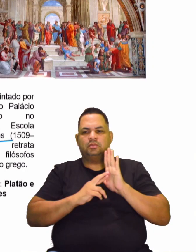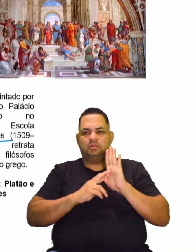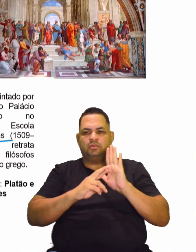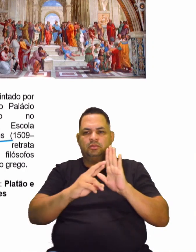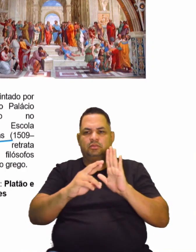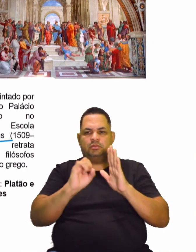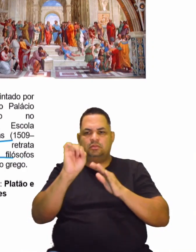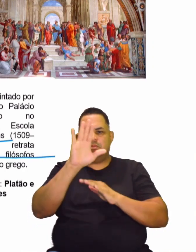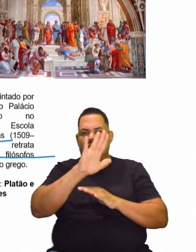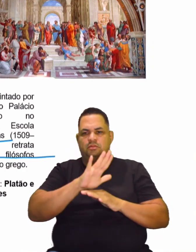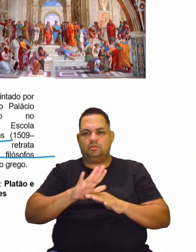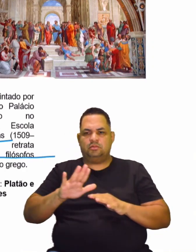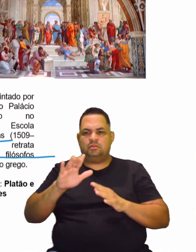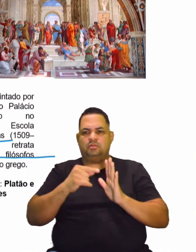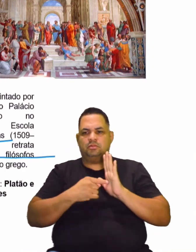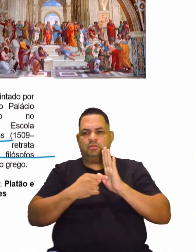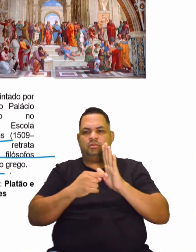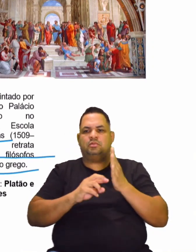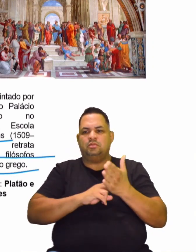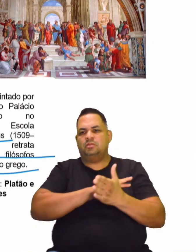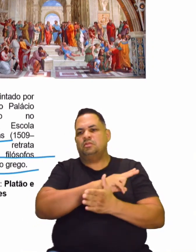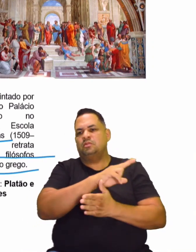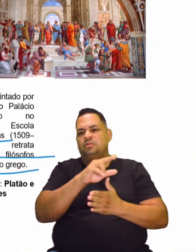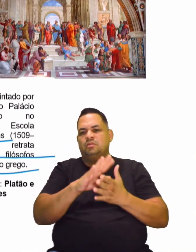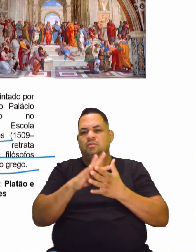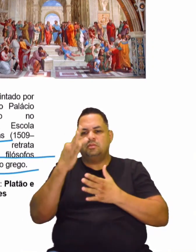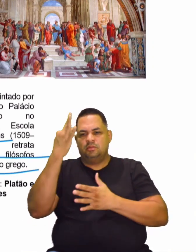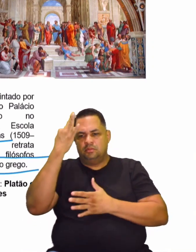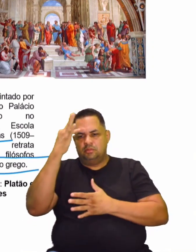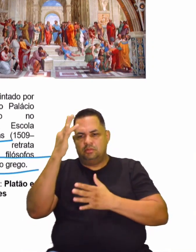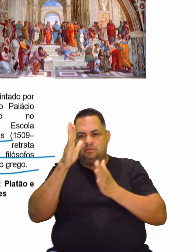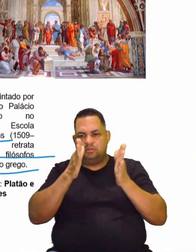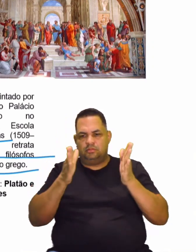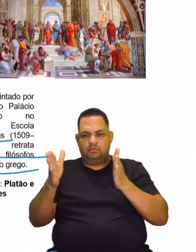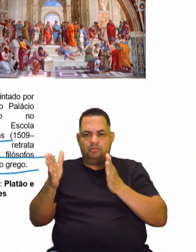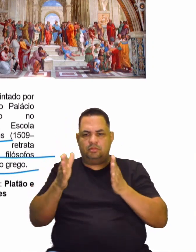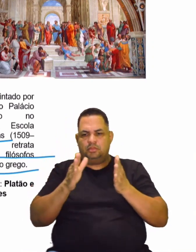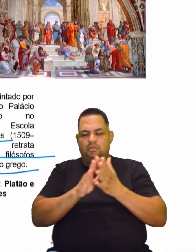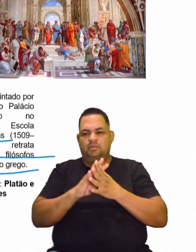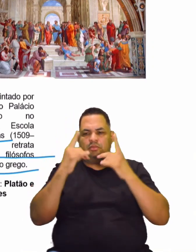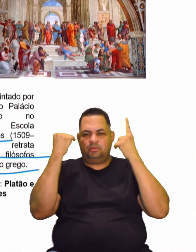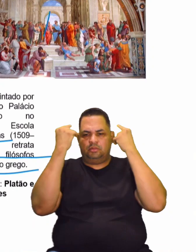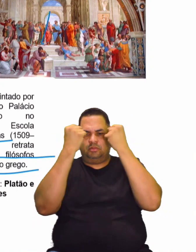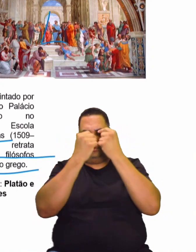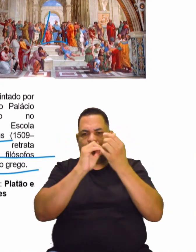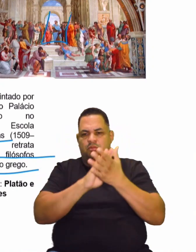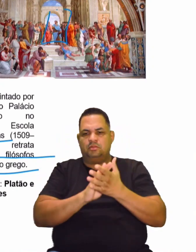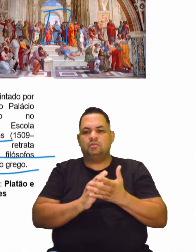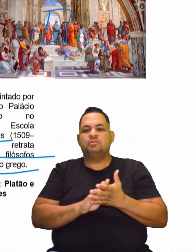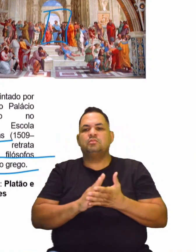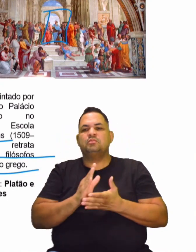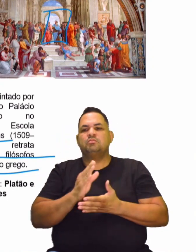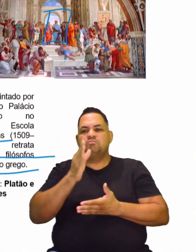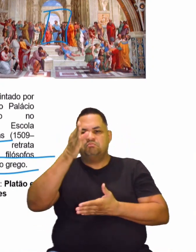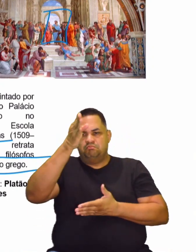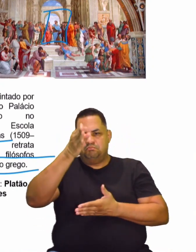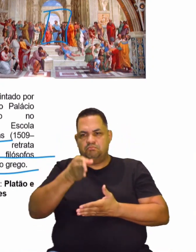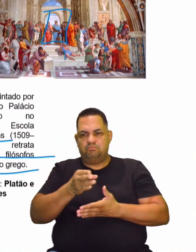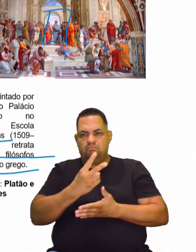da imagem. Retrata, então, diversos filósofos do período grego. Ao centro aqui nós observamos